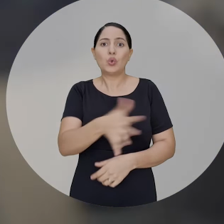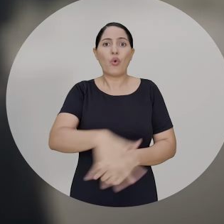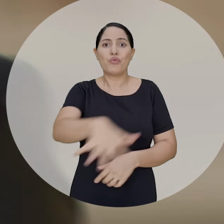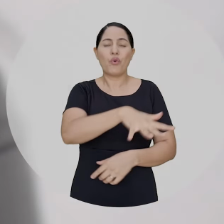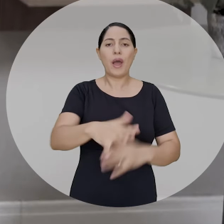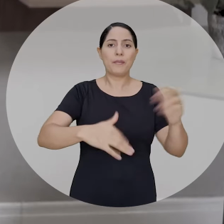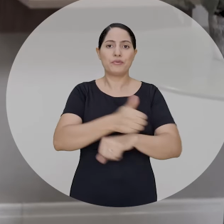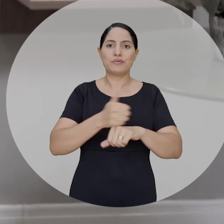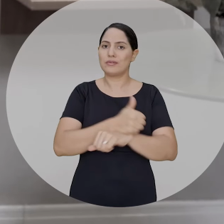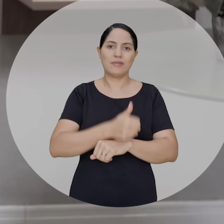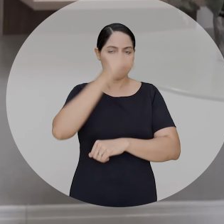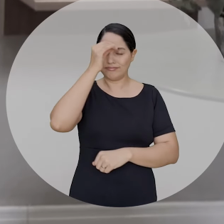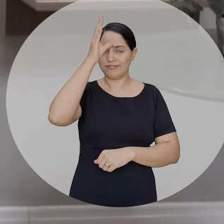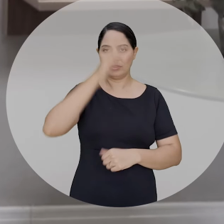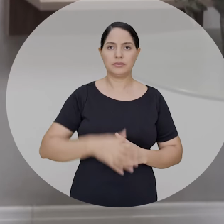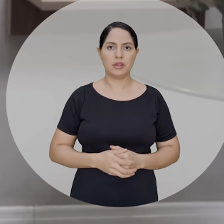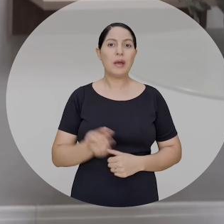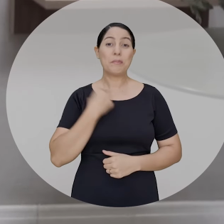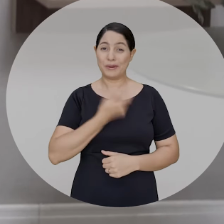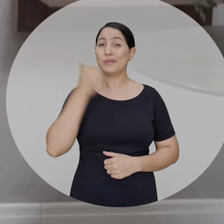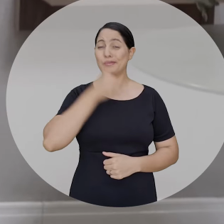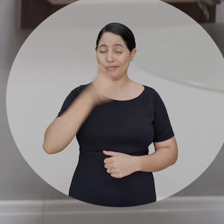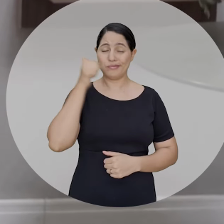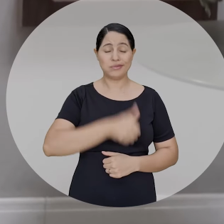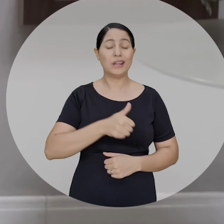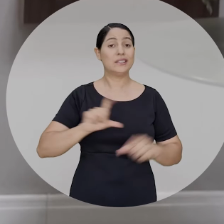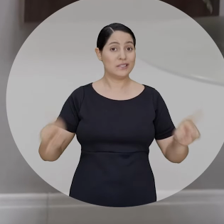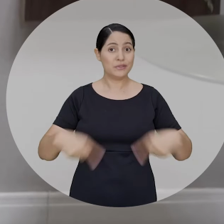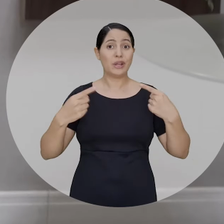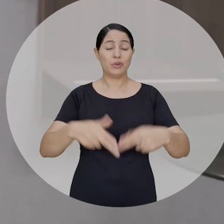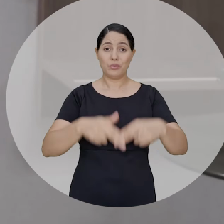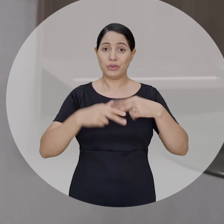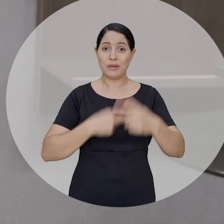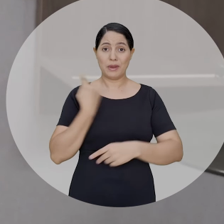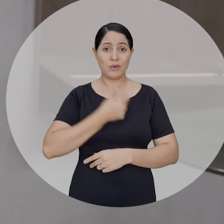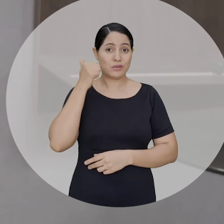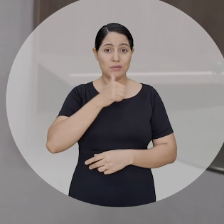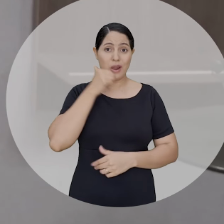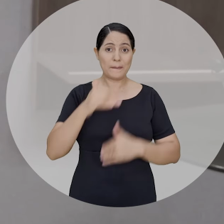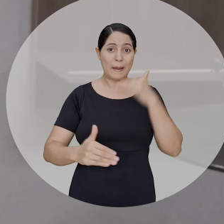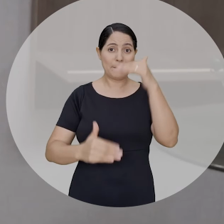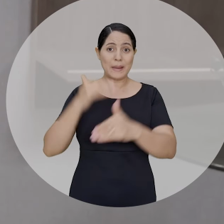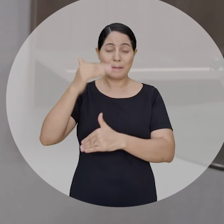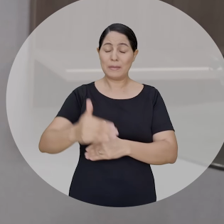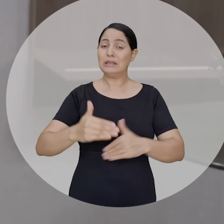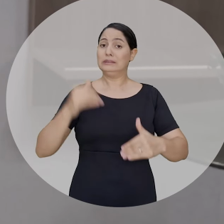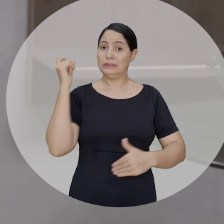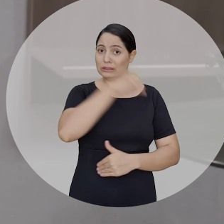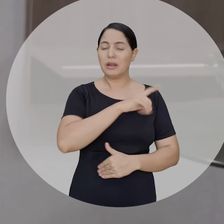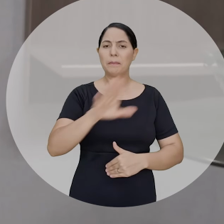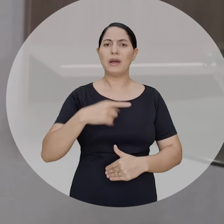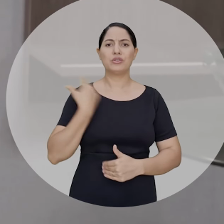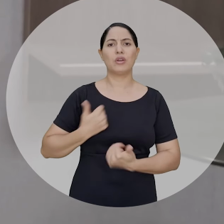mais difícil. São barreiras, preconceitos, dificuldade de subir na carreira. Mas eu sei que com apoio e